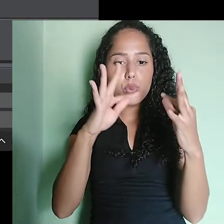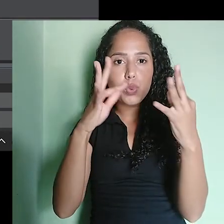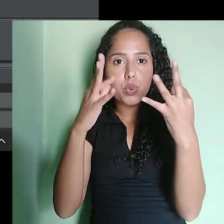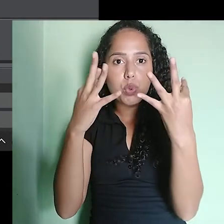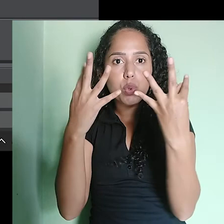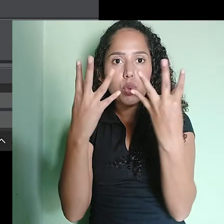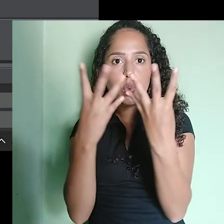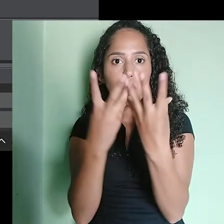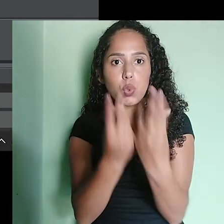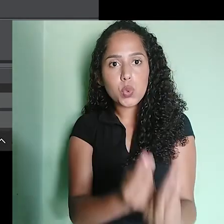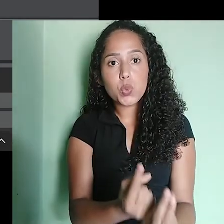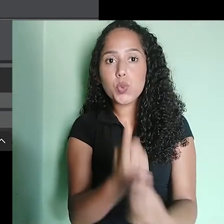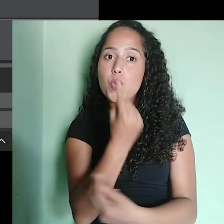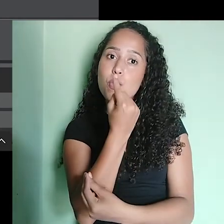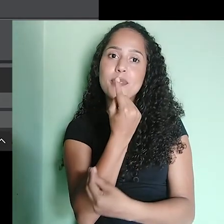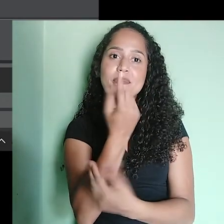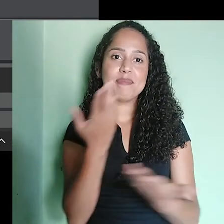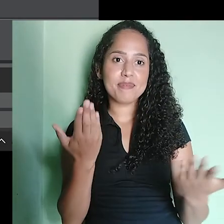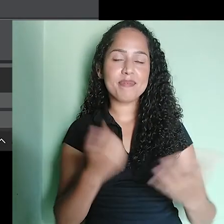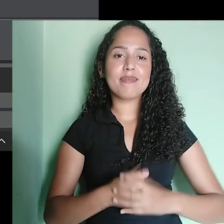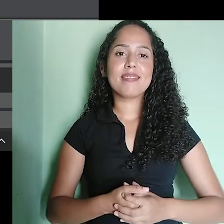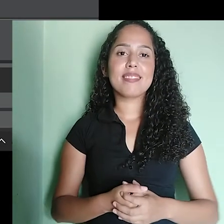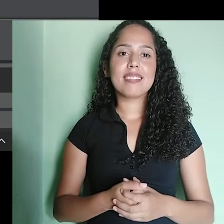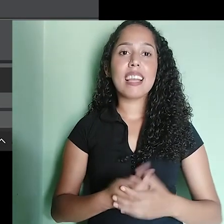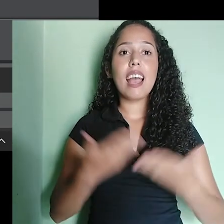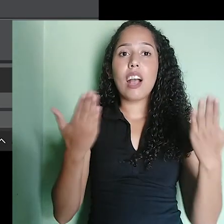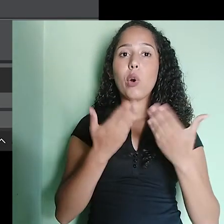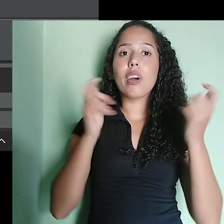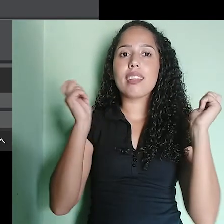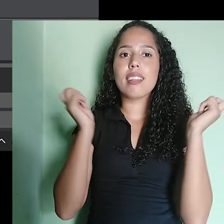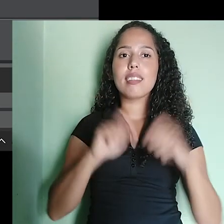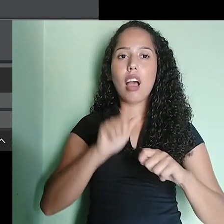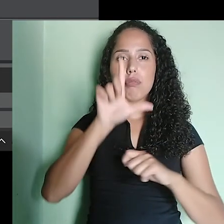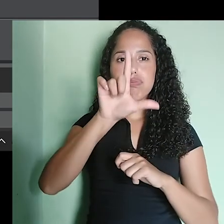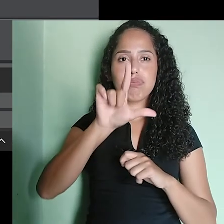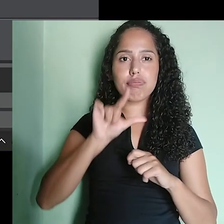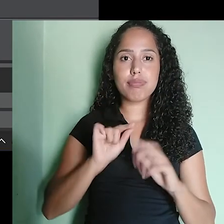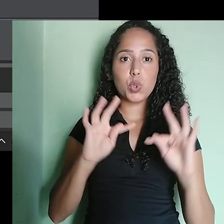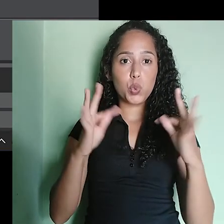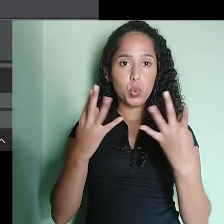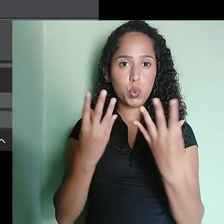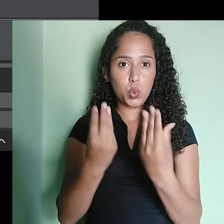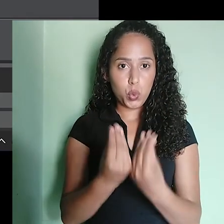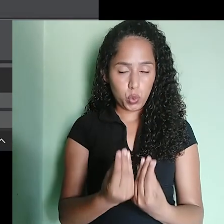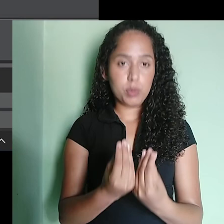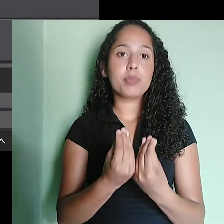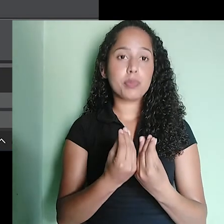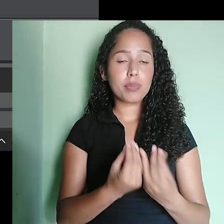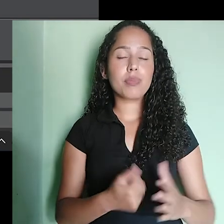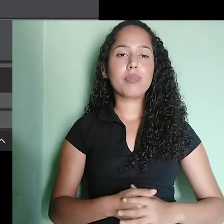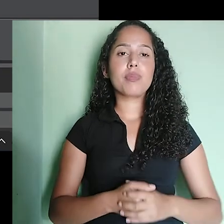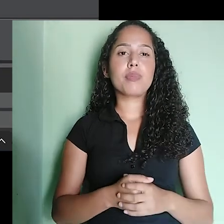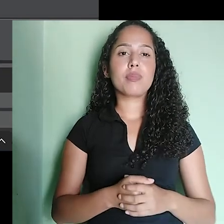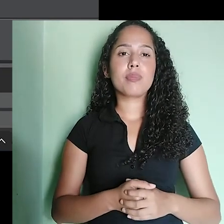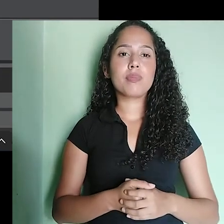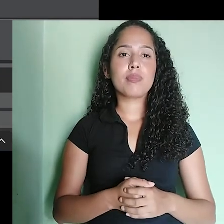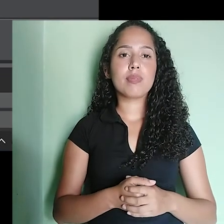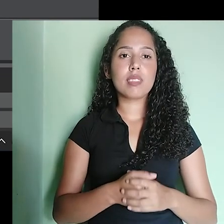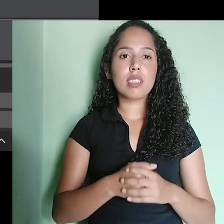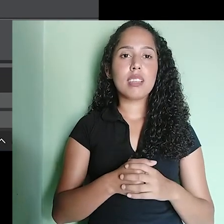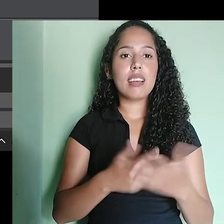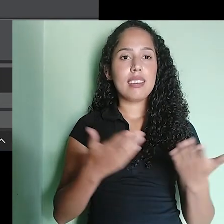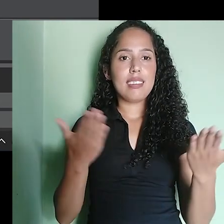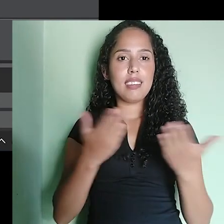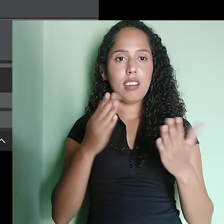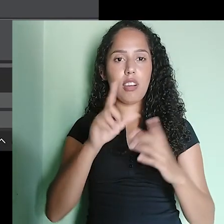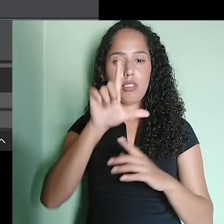as faixas, como aqui do Ricardo. Pronto. E agora eu posso selecionar todo mundo, tá? E arrastar e colocar